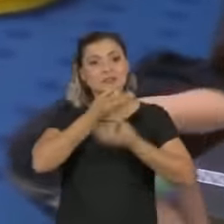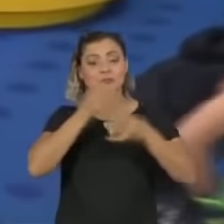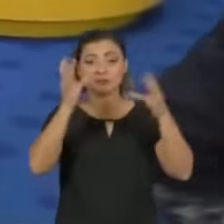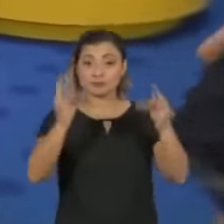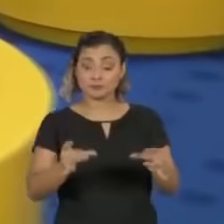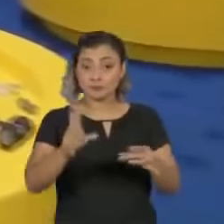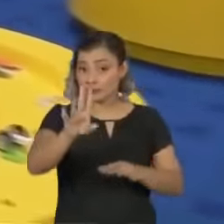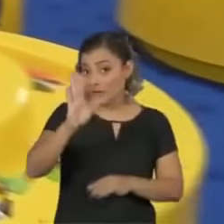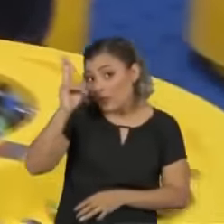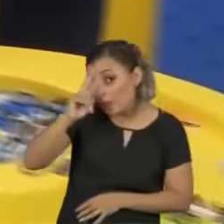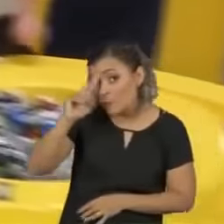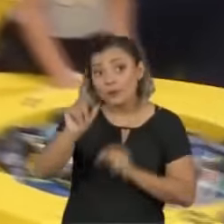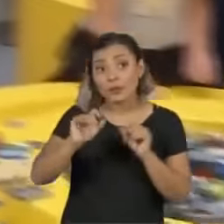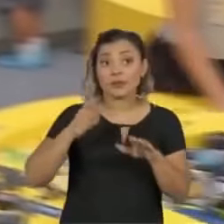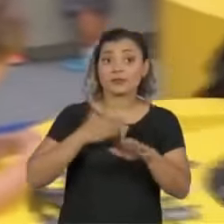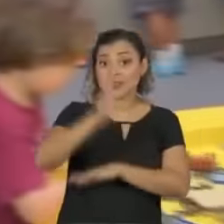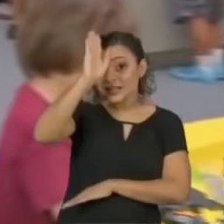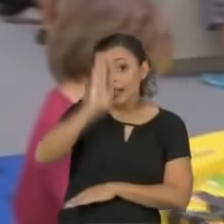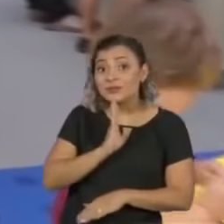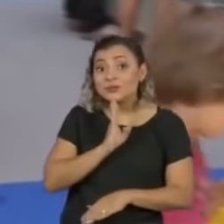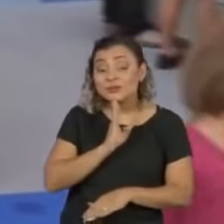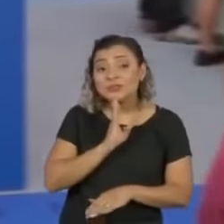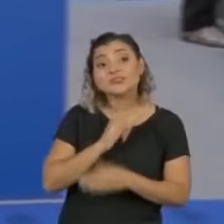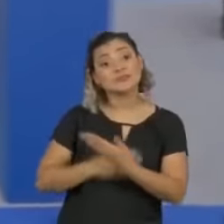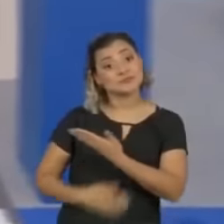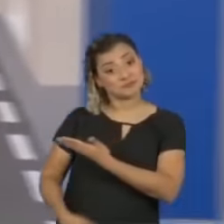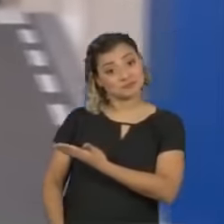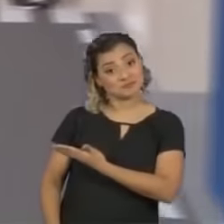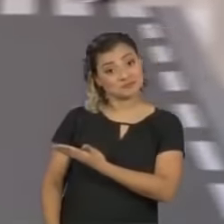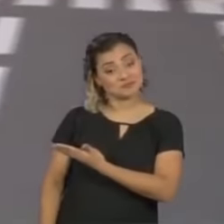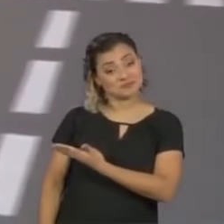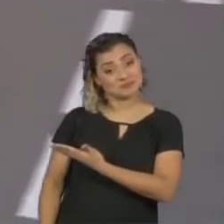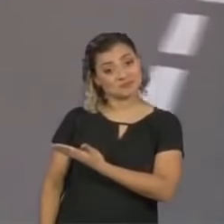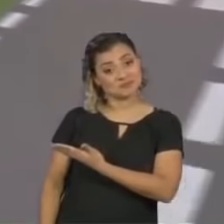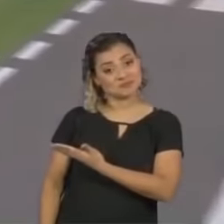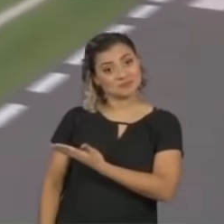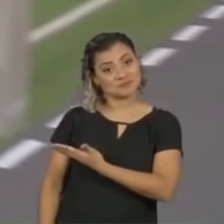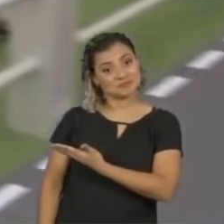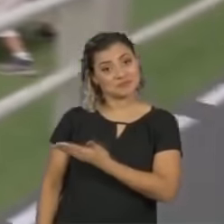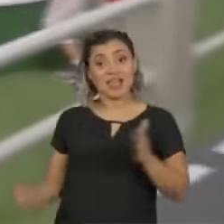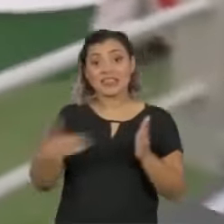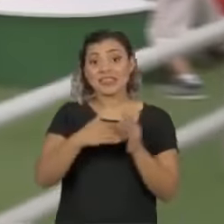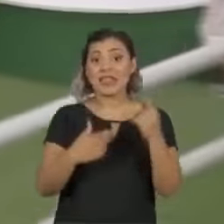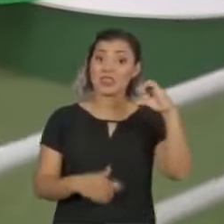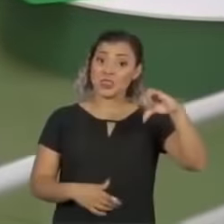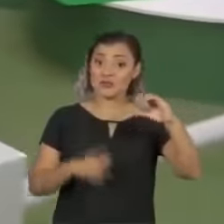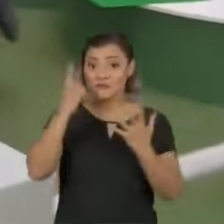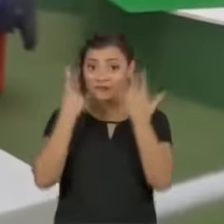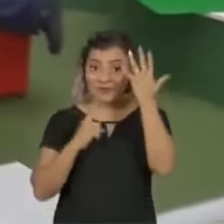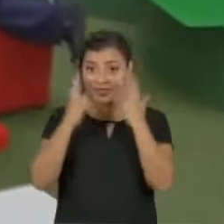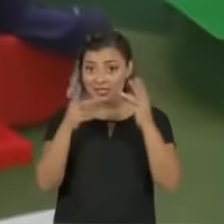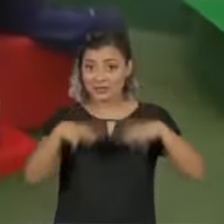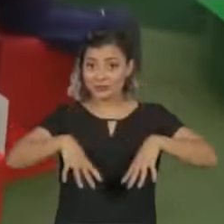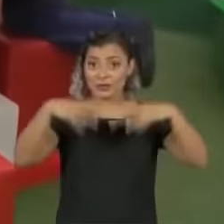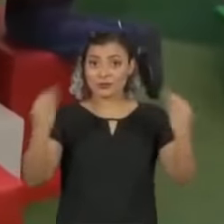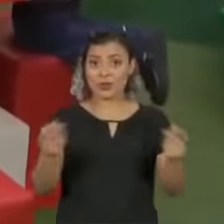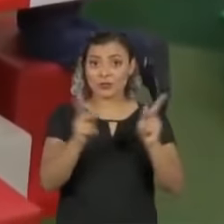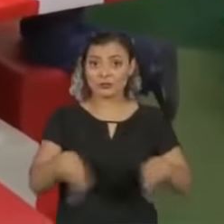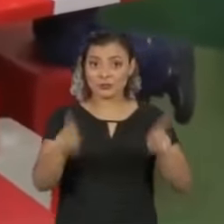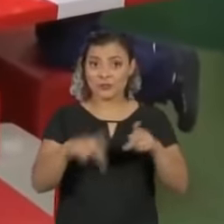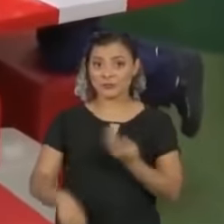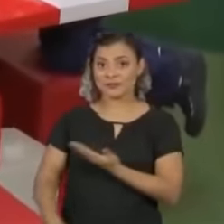só lembrando mais uma vez que a entrada é gratuita, não paga nada por isso. O Lego City fica aberto até o dia 9 de fevereiro aqui no Shopping Eldorado, Zona Oeste